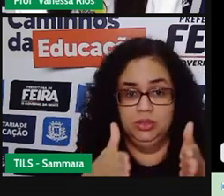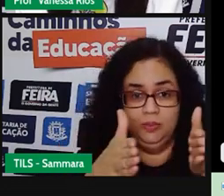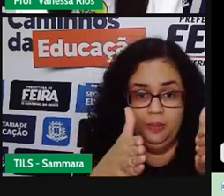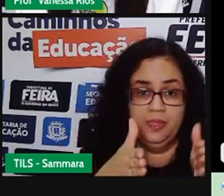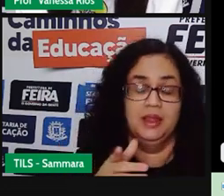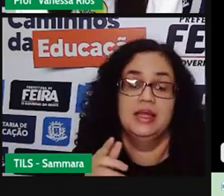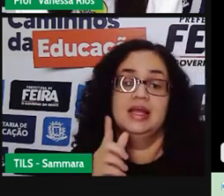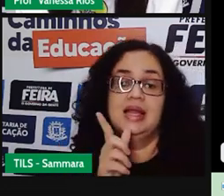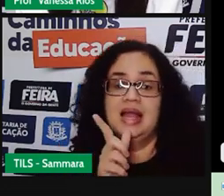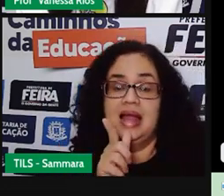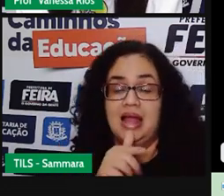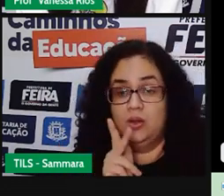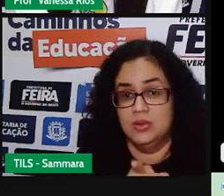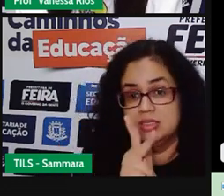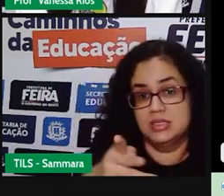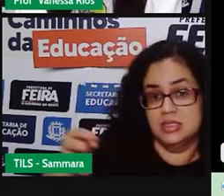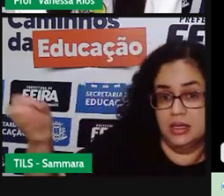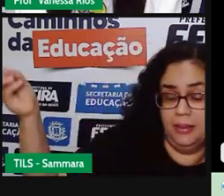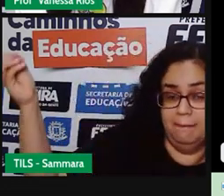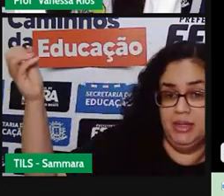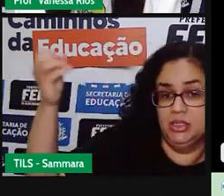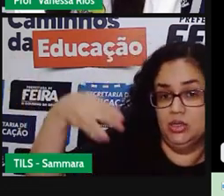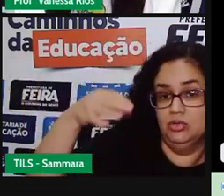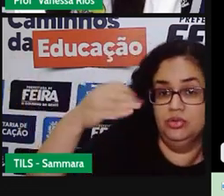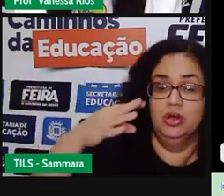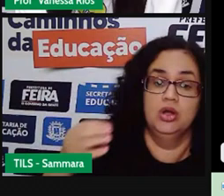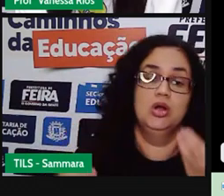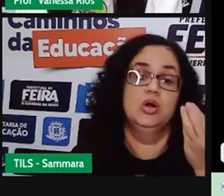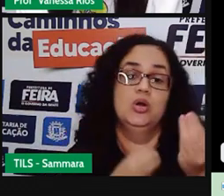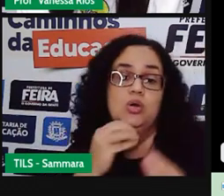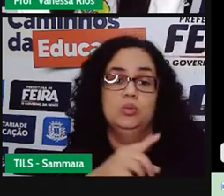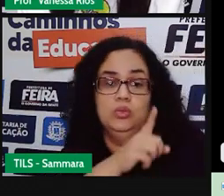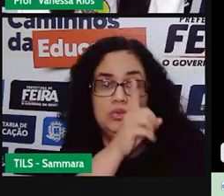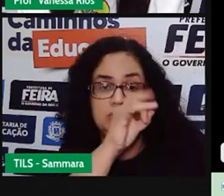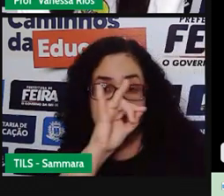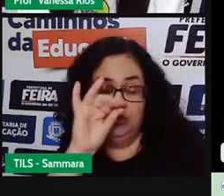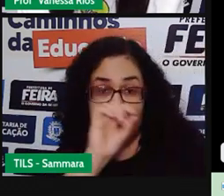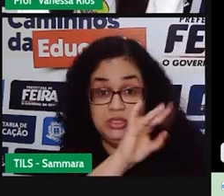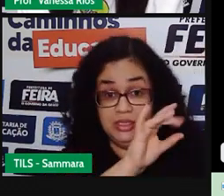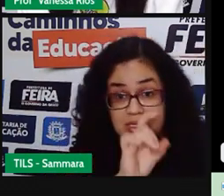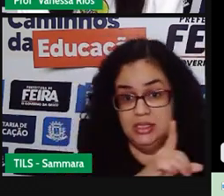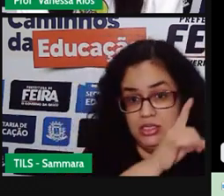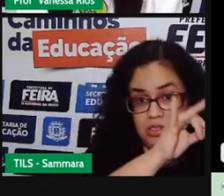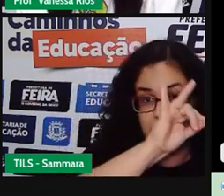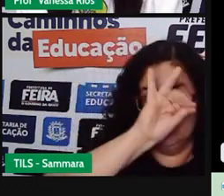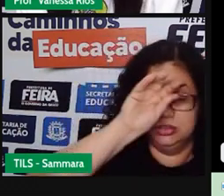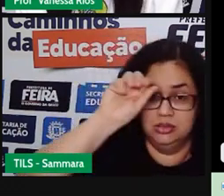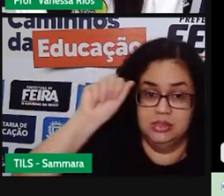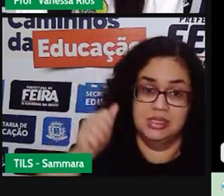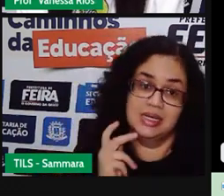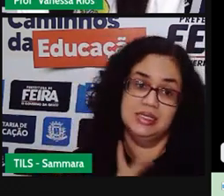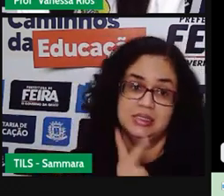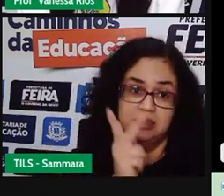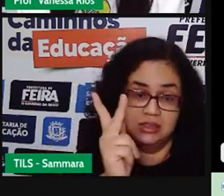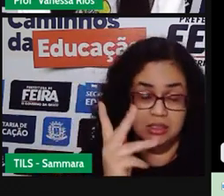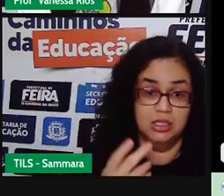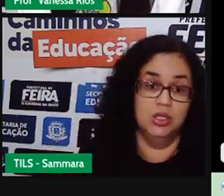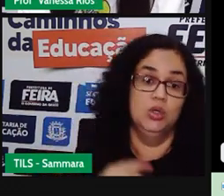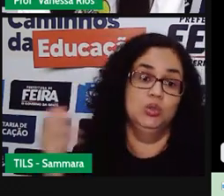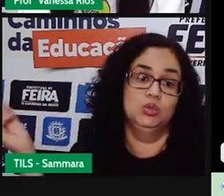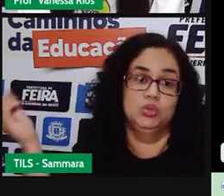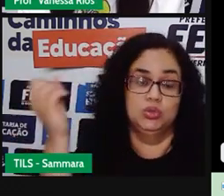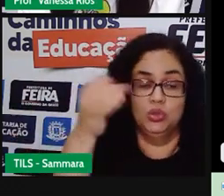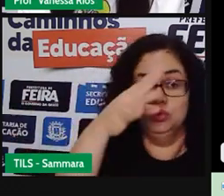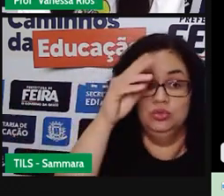cada dia, que é sempre um novo dia. Vamos brincar de poesia. E aí, como